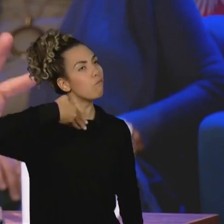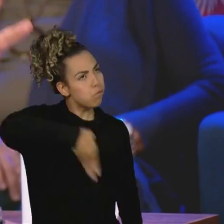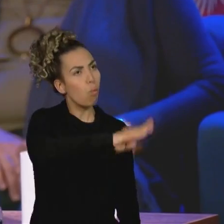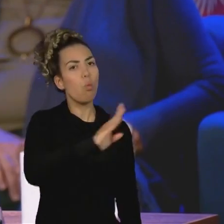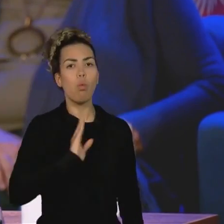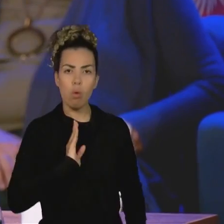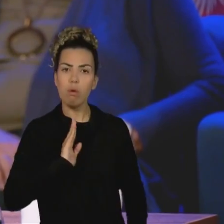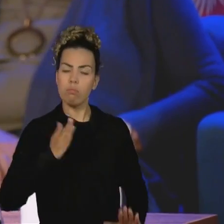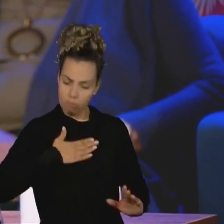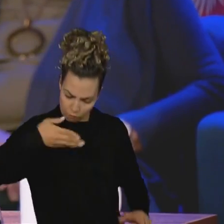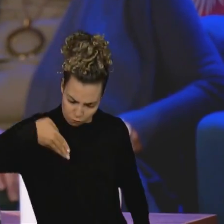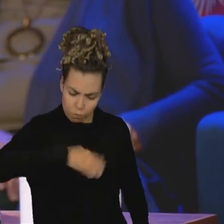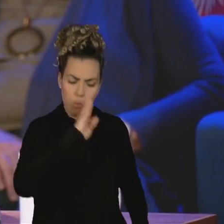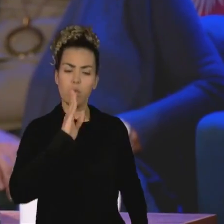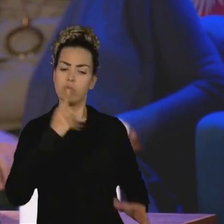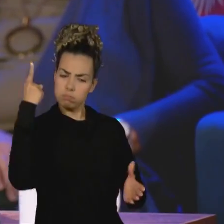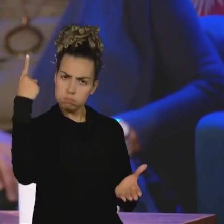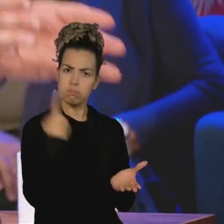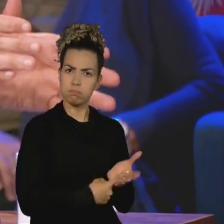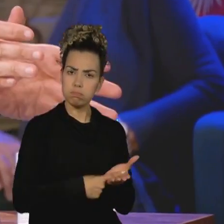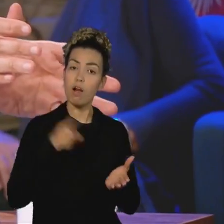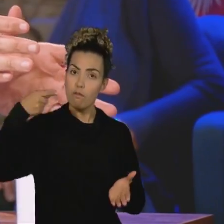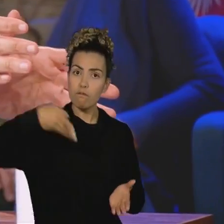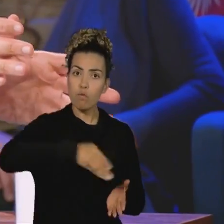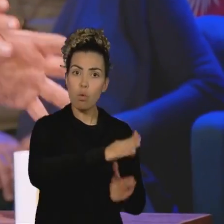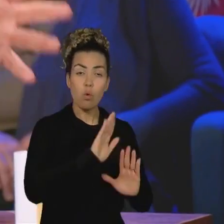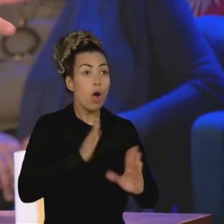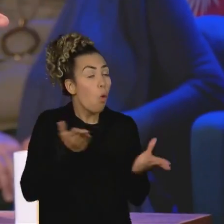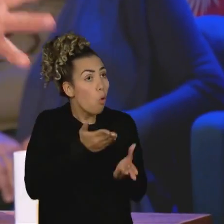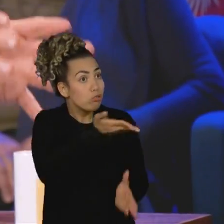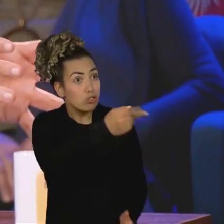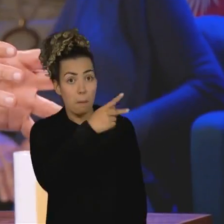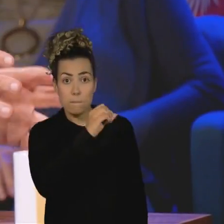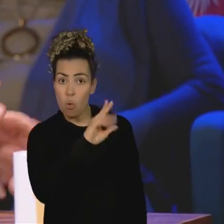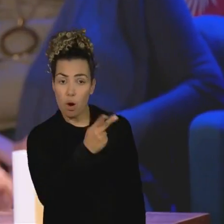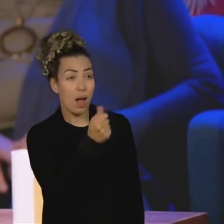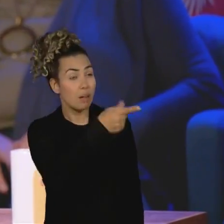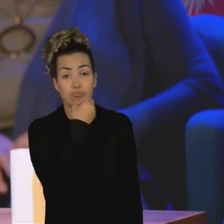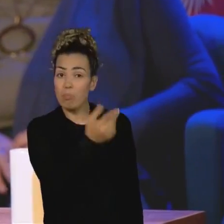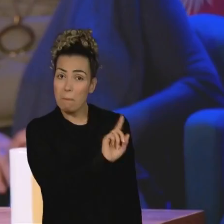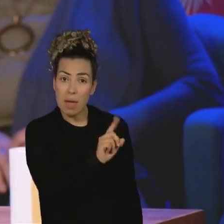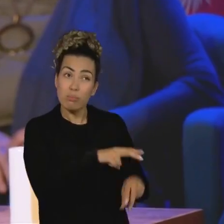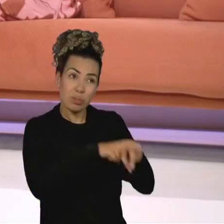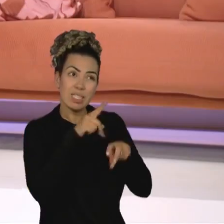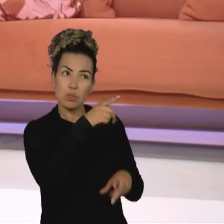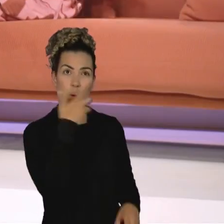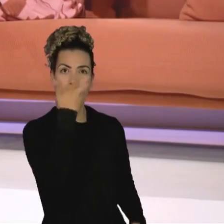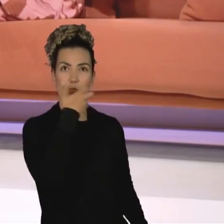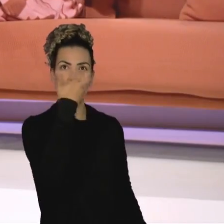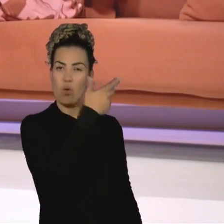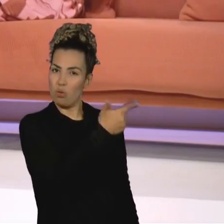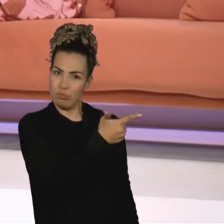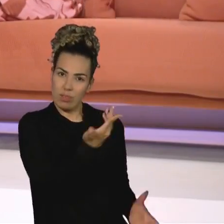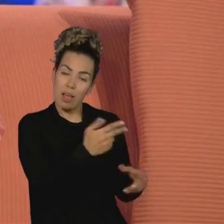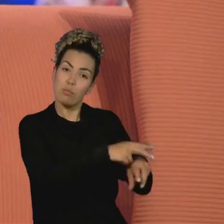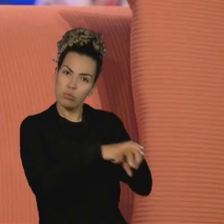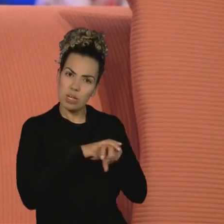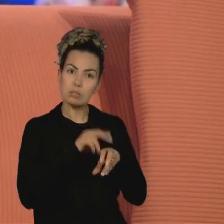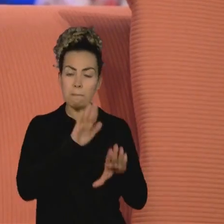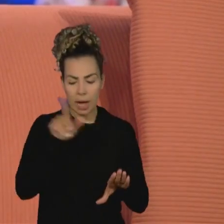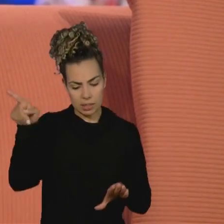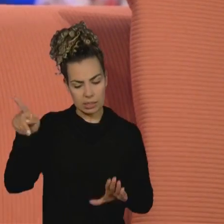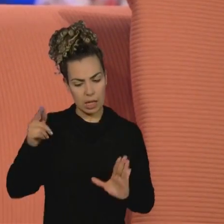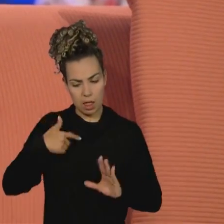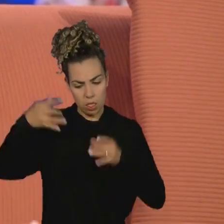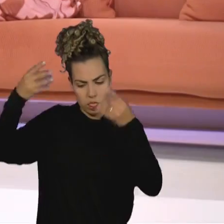meu ofício. Ela foi lá e tal. Hoje ela não estava bem de saúde, por isso que ela não cantou. Sim. Mas ela falou assim, não, eu não vou deixar essas pessoas lá esperando, eu